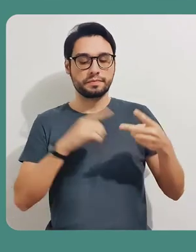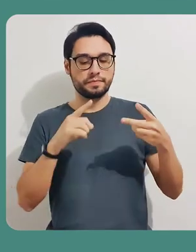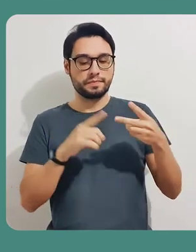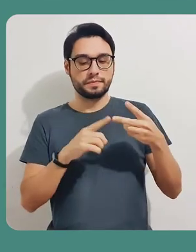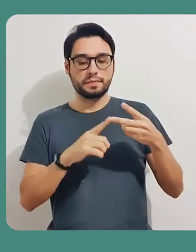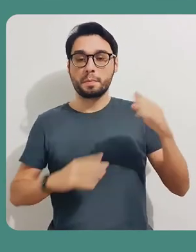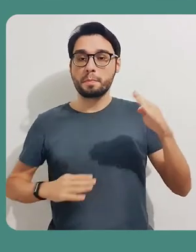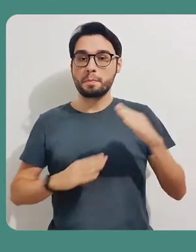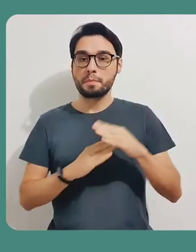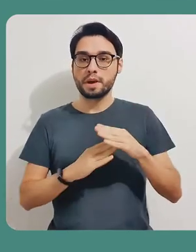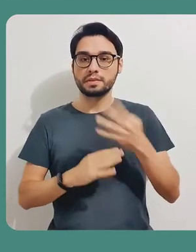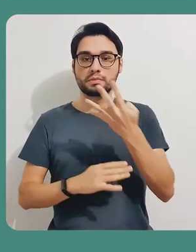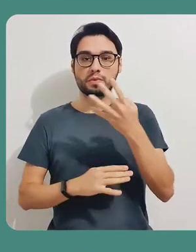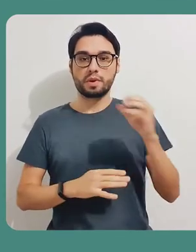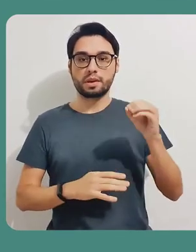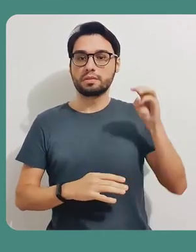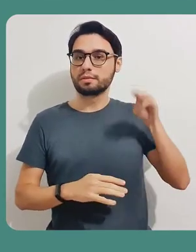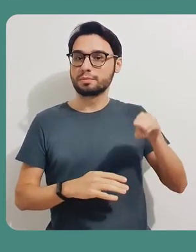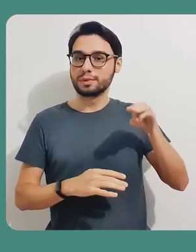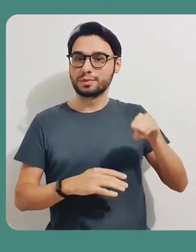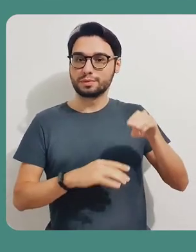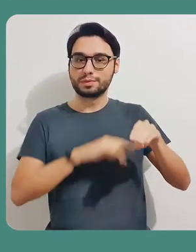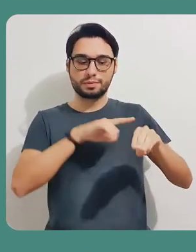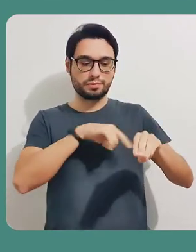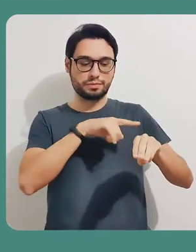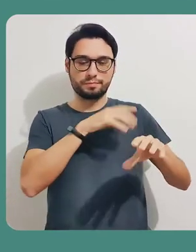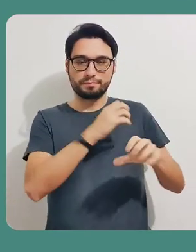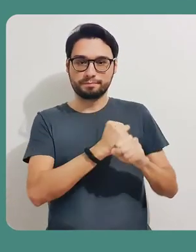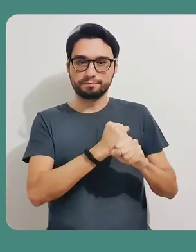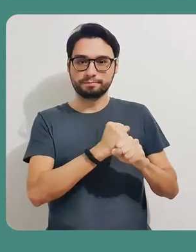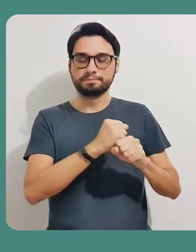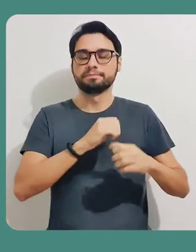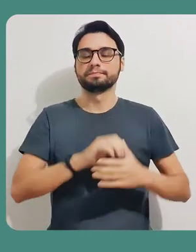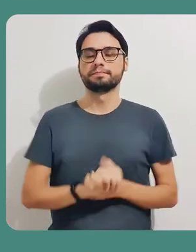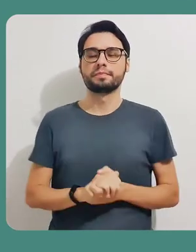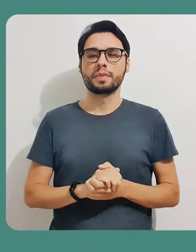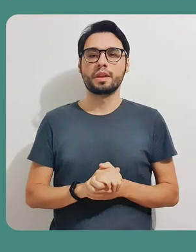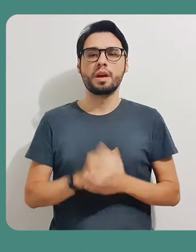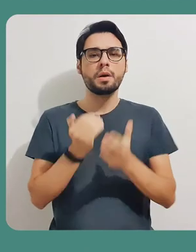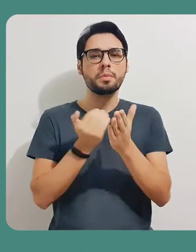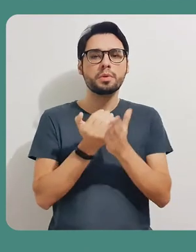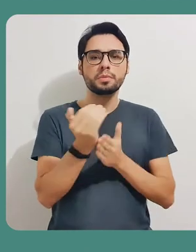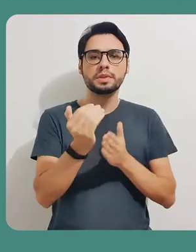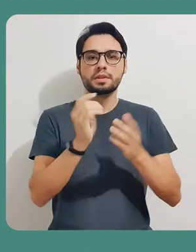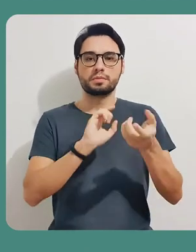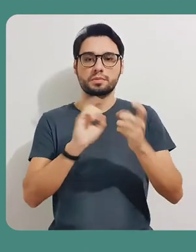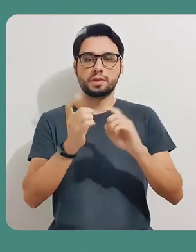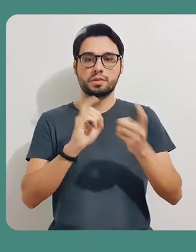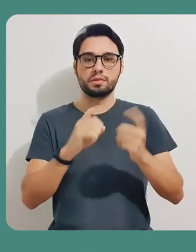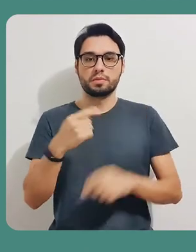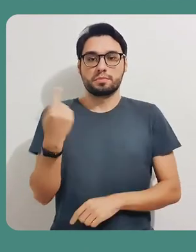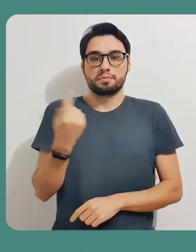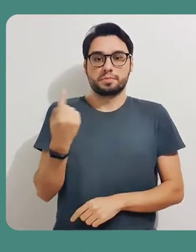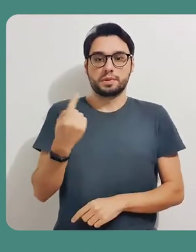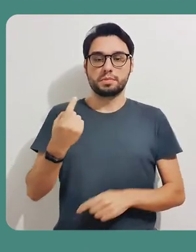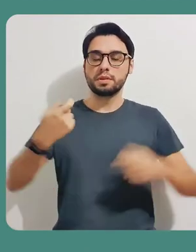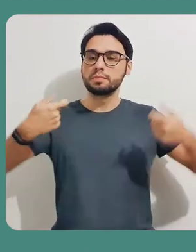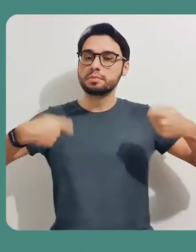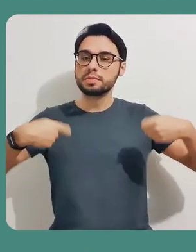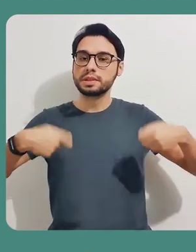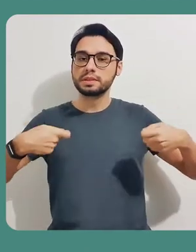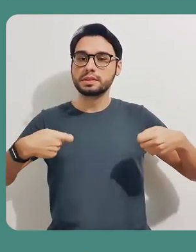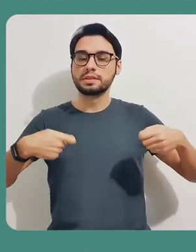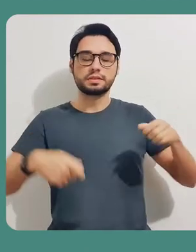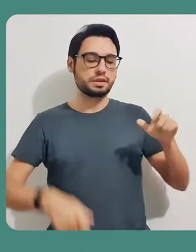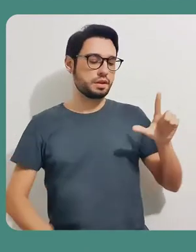máximo 100 participantes e terá duração máxima de 40 minutos para iniciar uma reunião você precisa